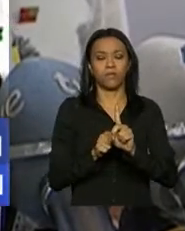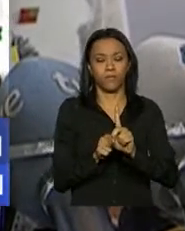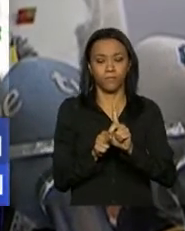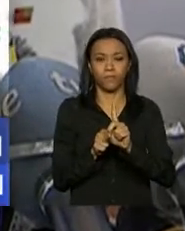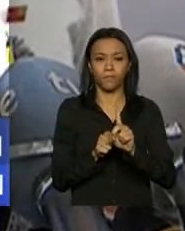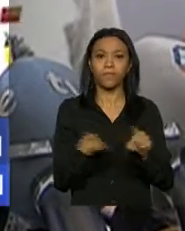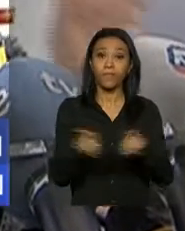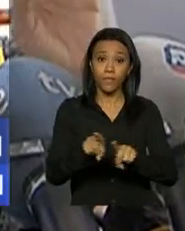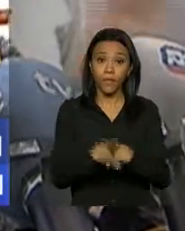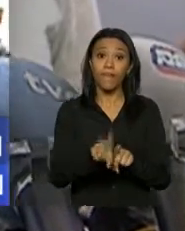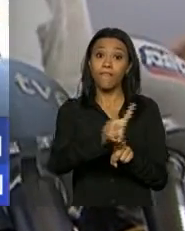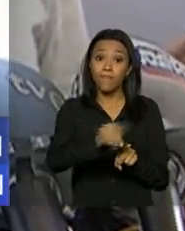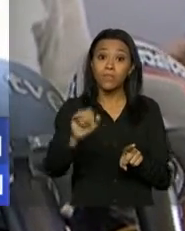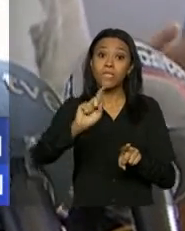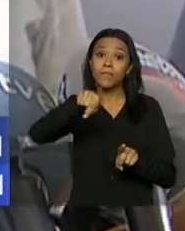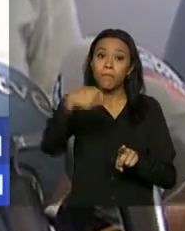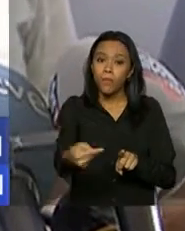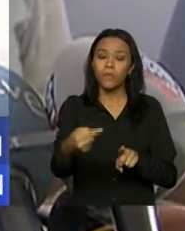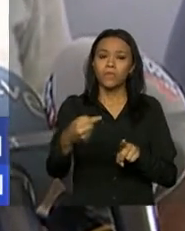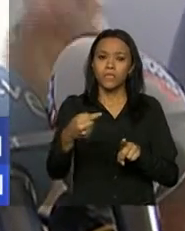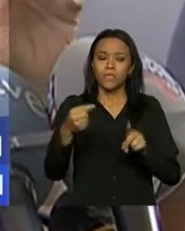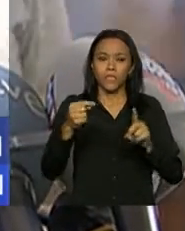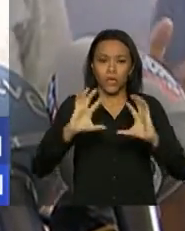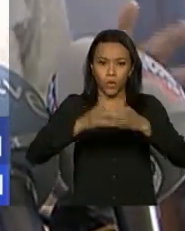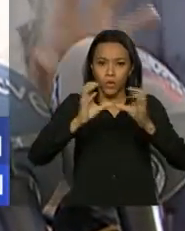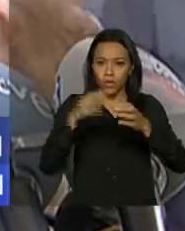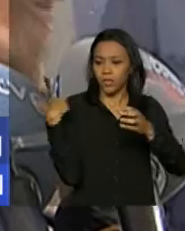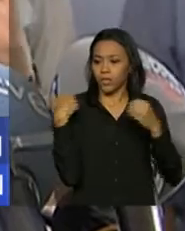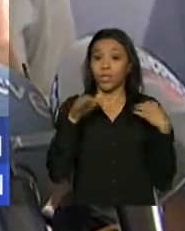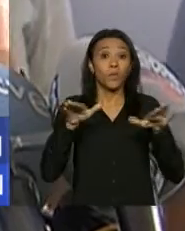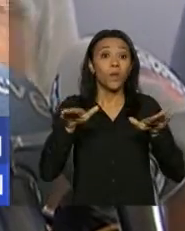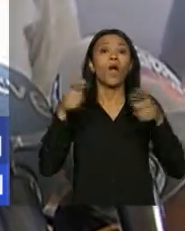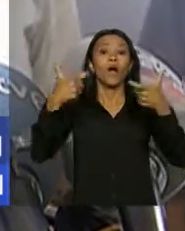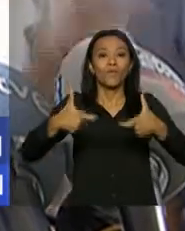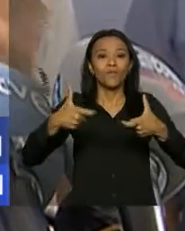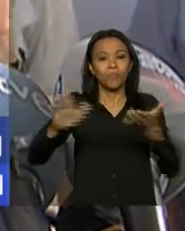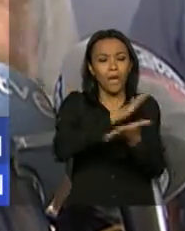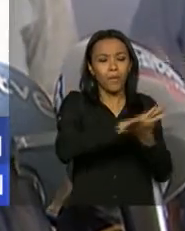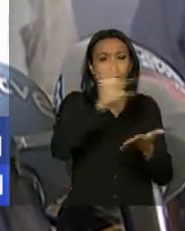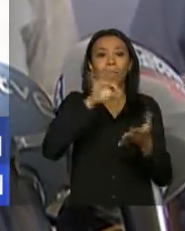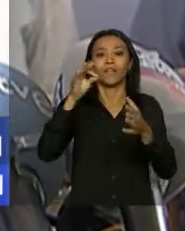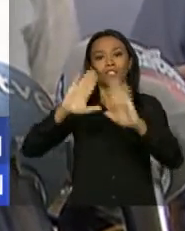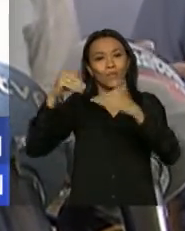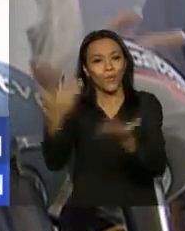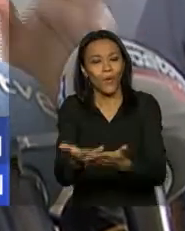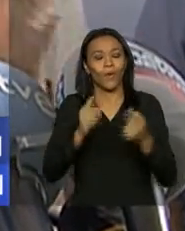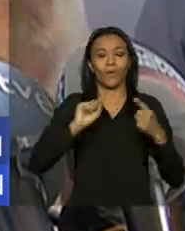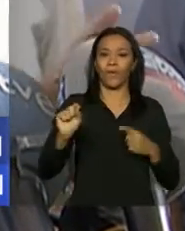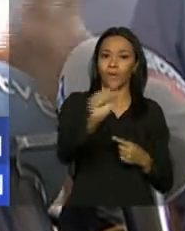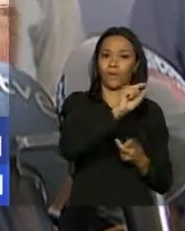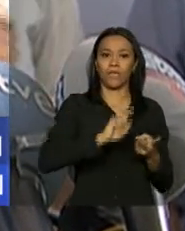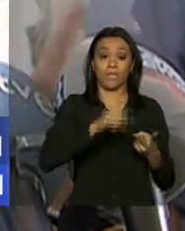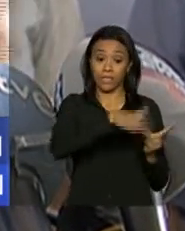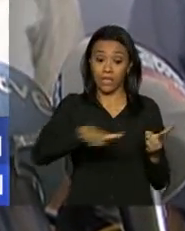também fazer uma campanha específica para colégios, para as crianças, para os jovens, porque a